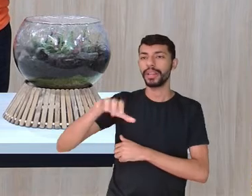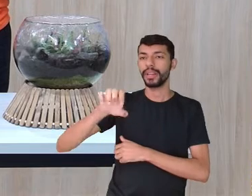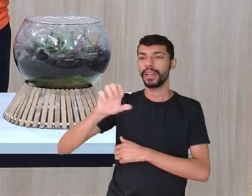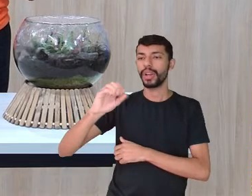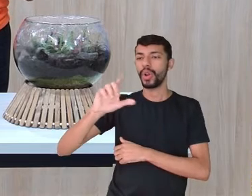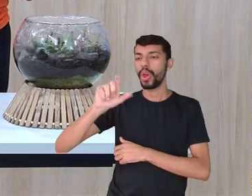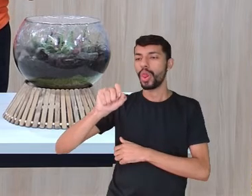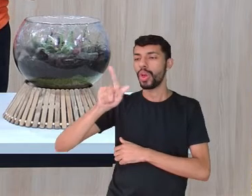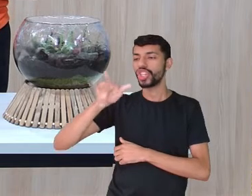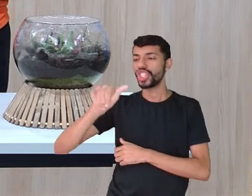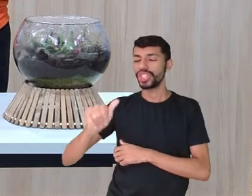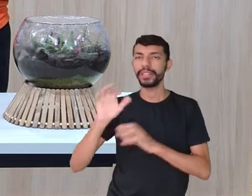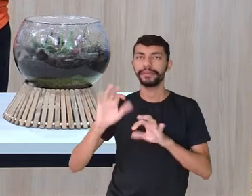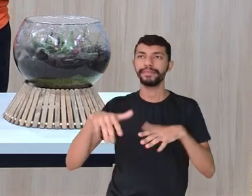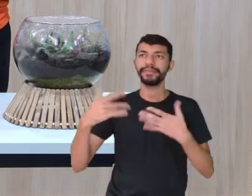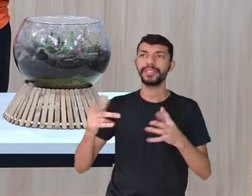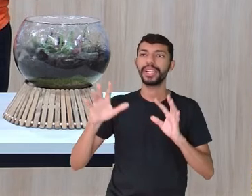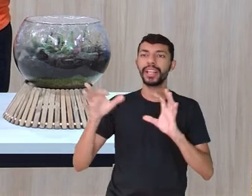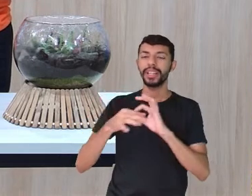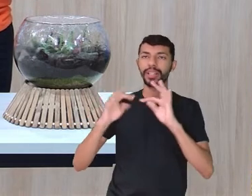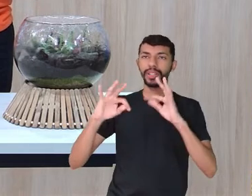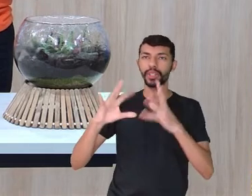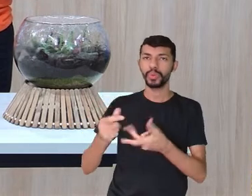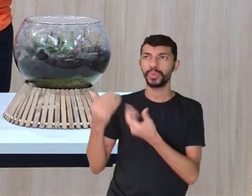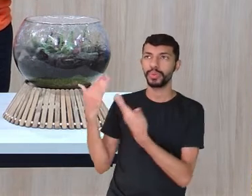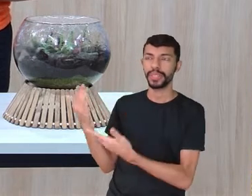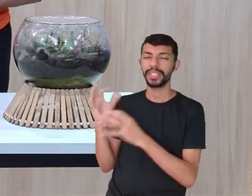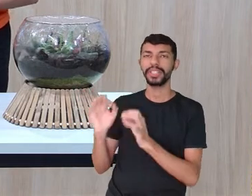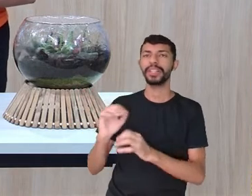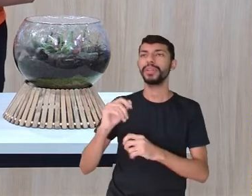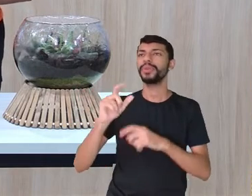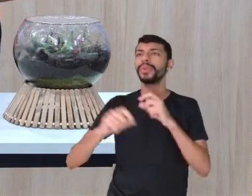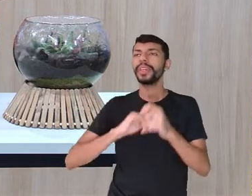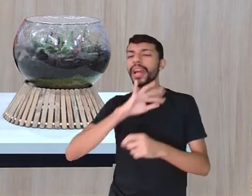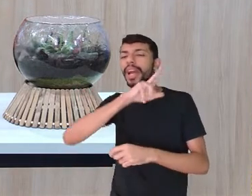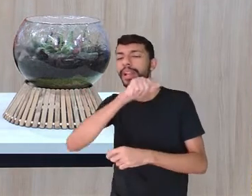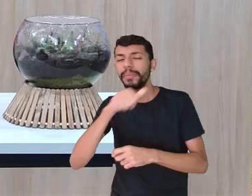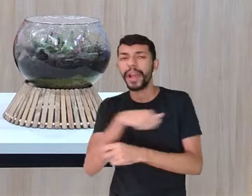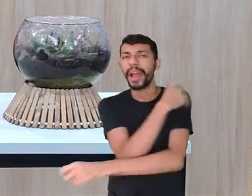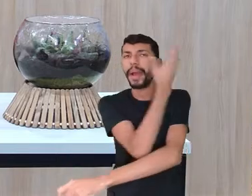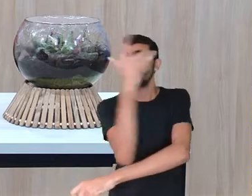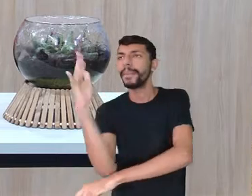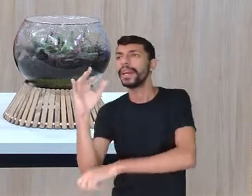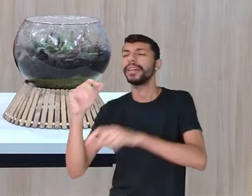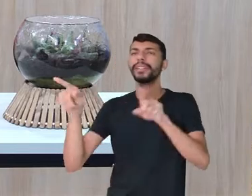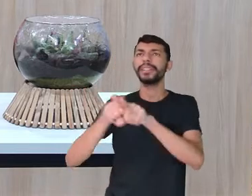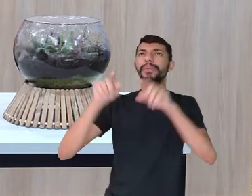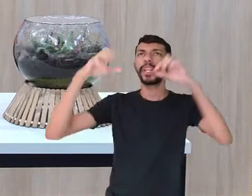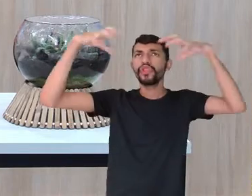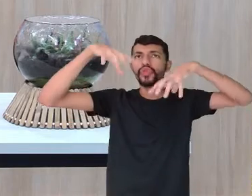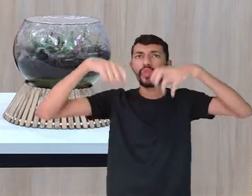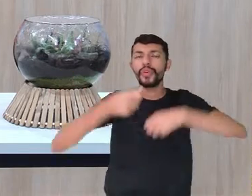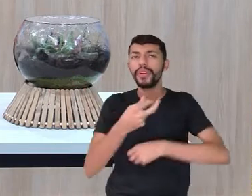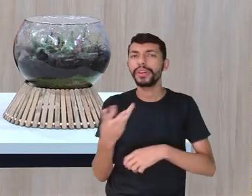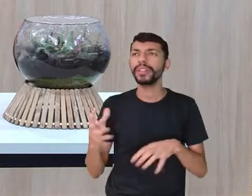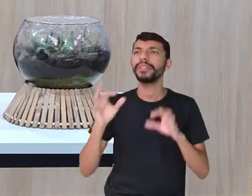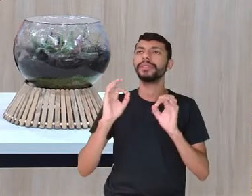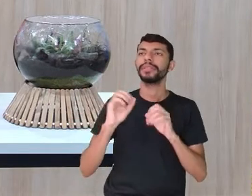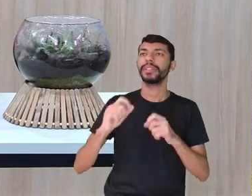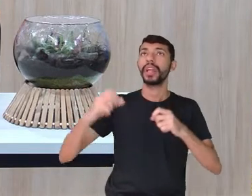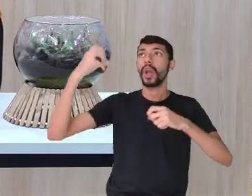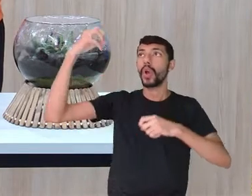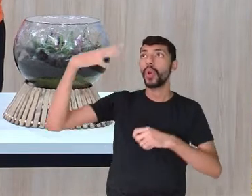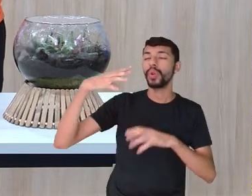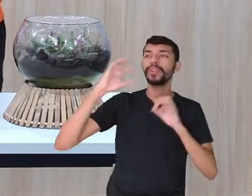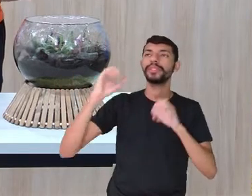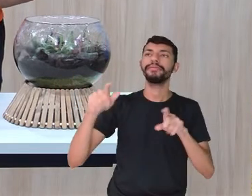ela abrange tudo isso aí, tanto animais, vegetais, a quantidade de chuva, de água, de